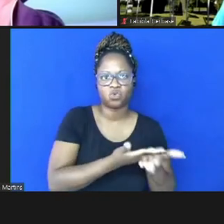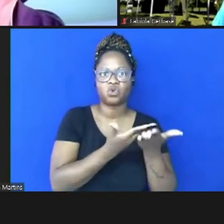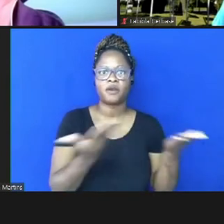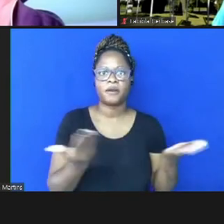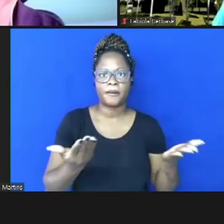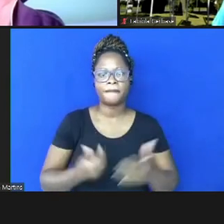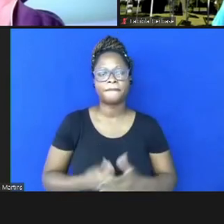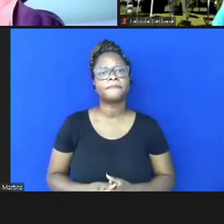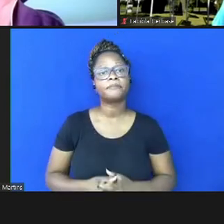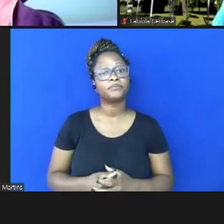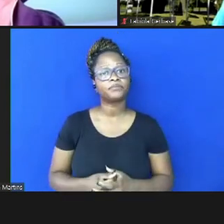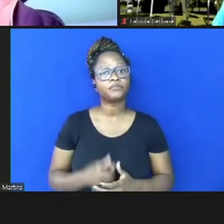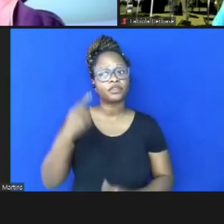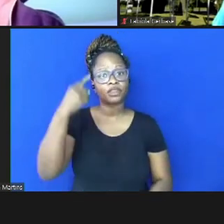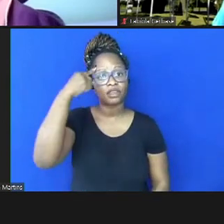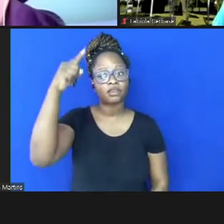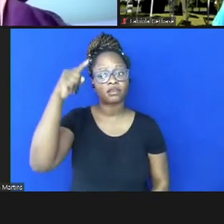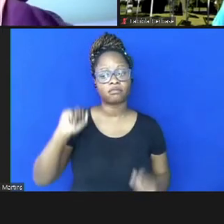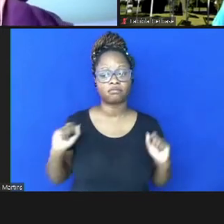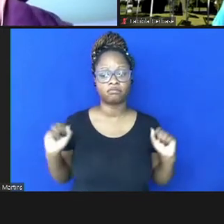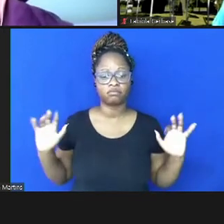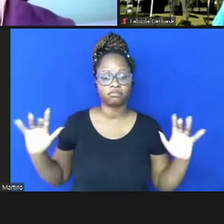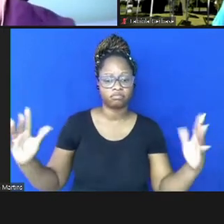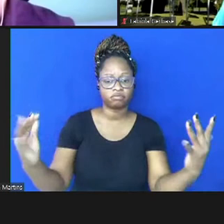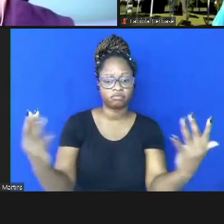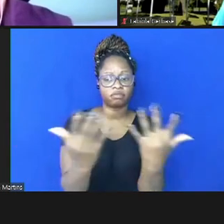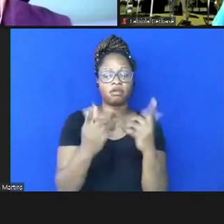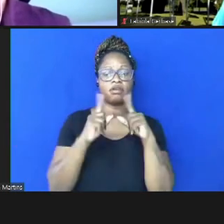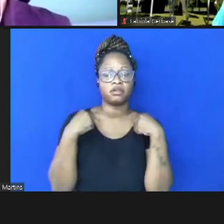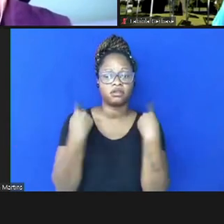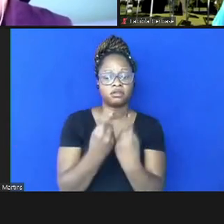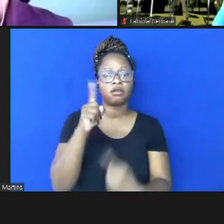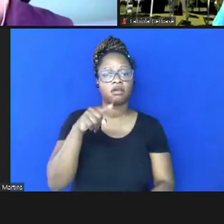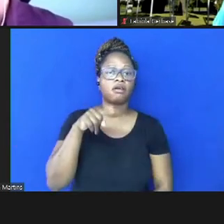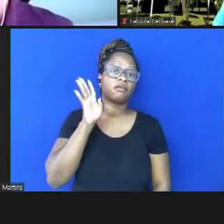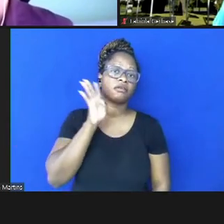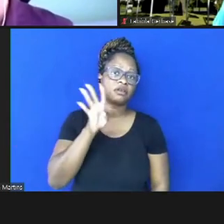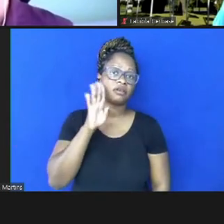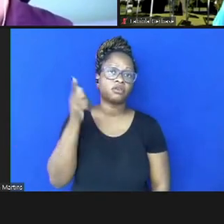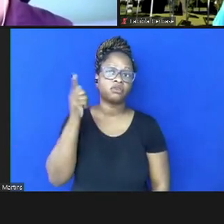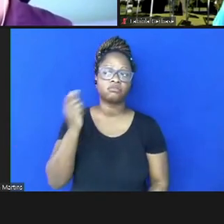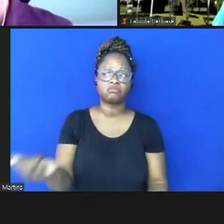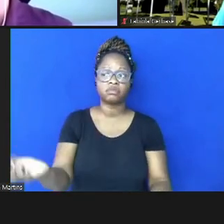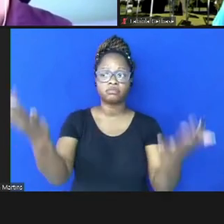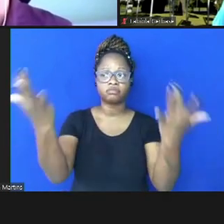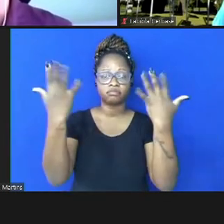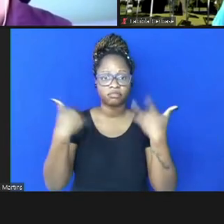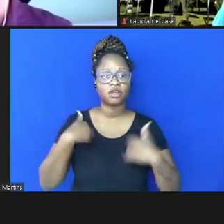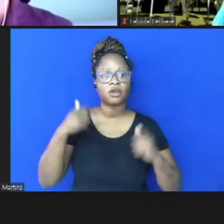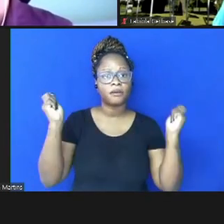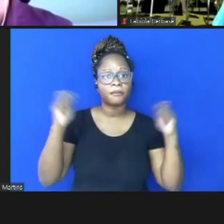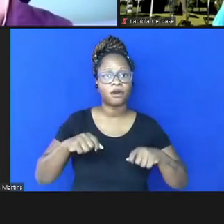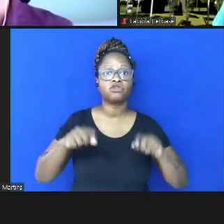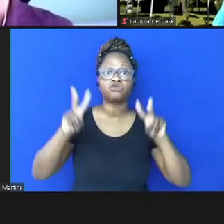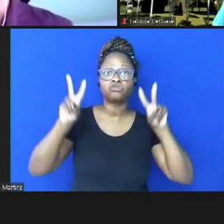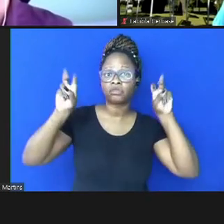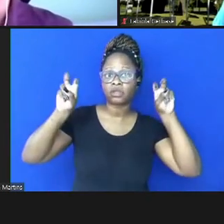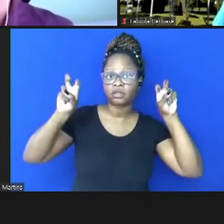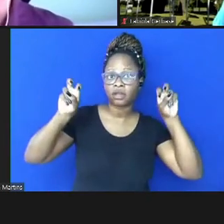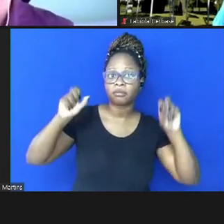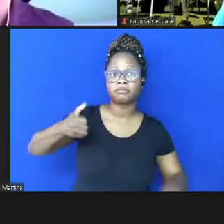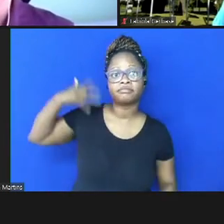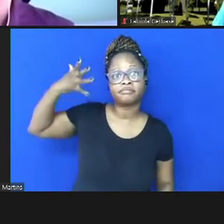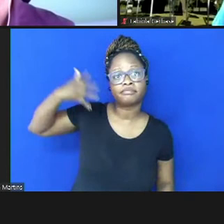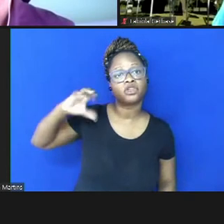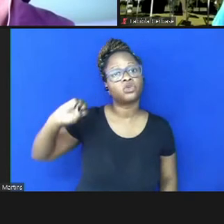E a ideia disso é muito legal, porque você consegue reunir, então, você pode fazer um evento temático ou você pode fazer um